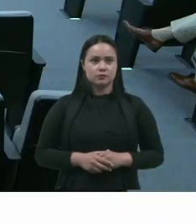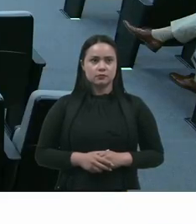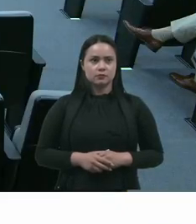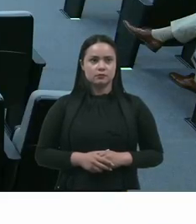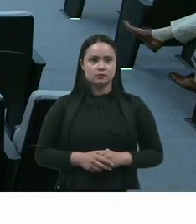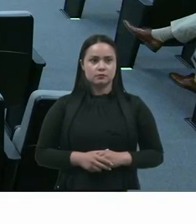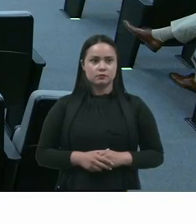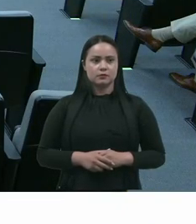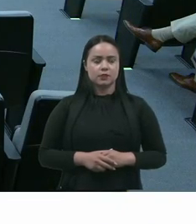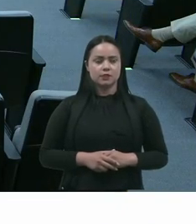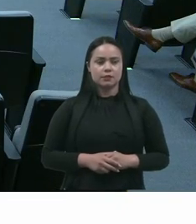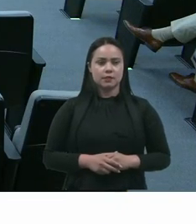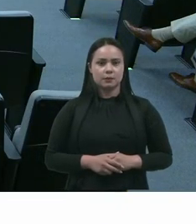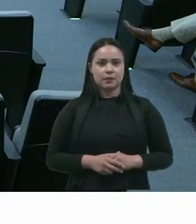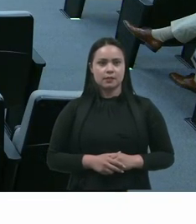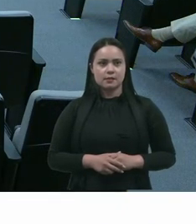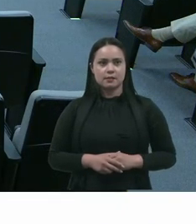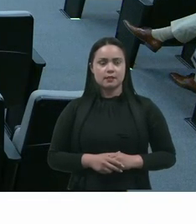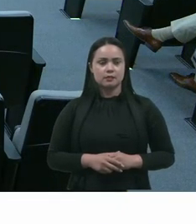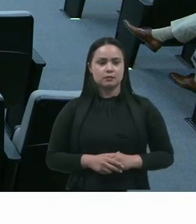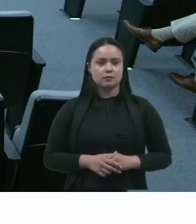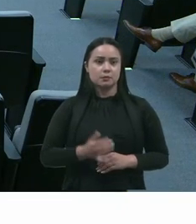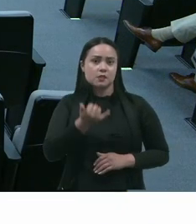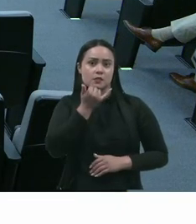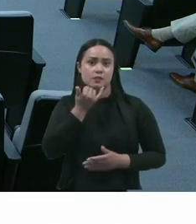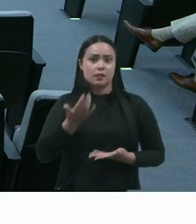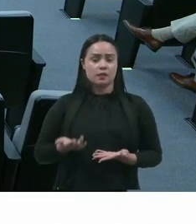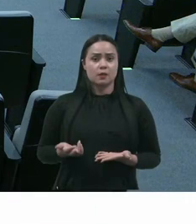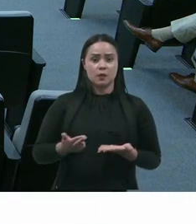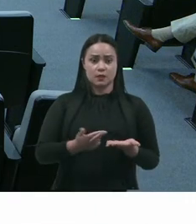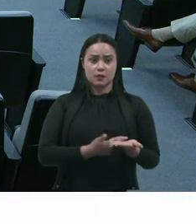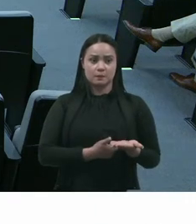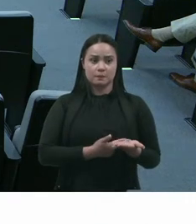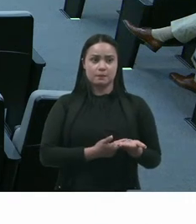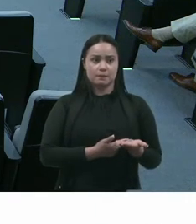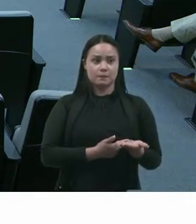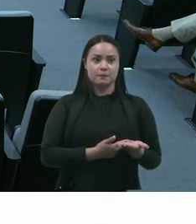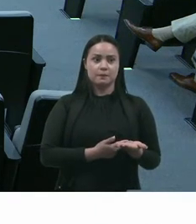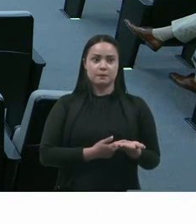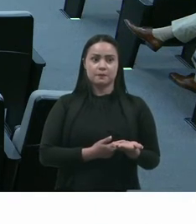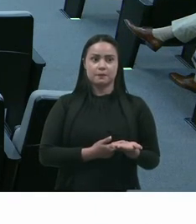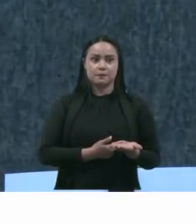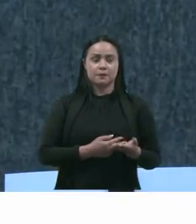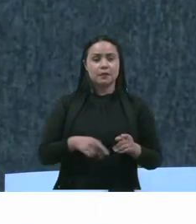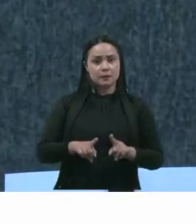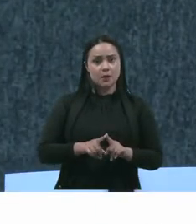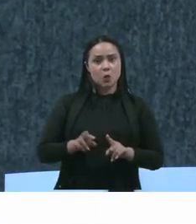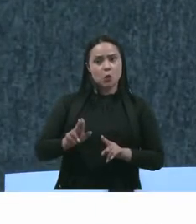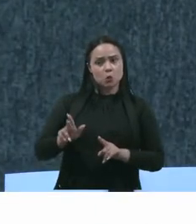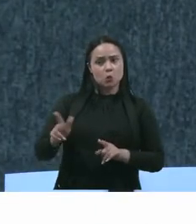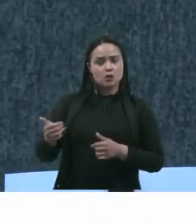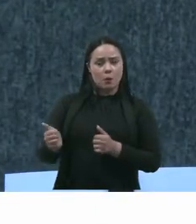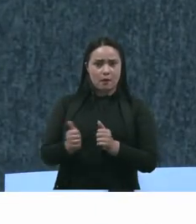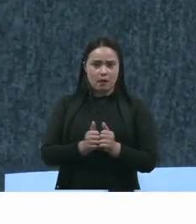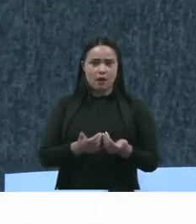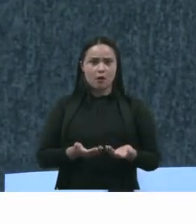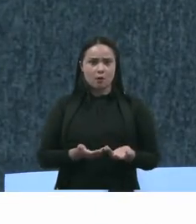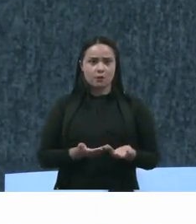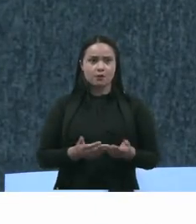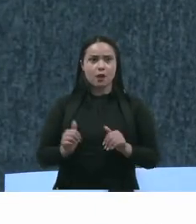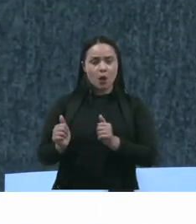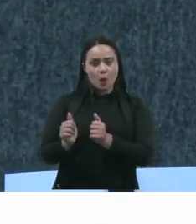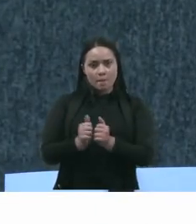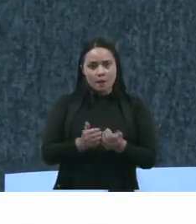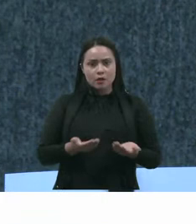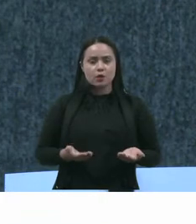E eu peço vênia ao eminente relator e aos que o acompanharam e